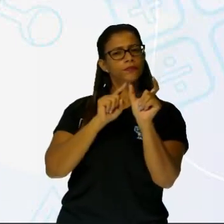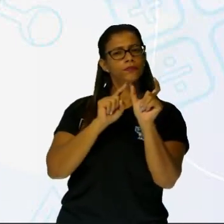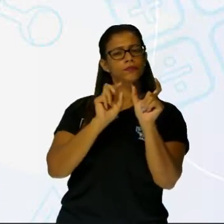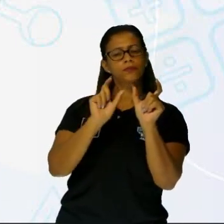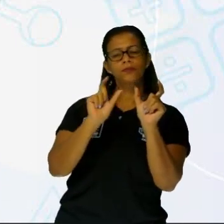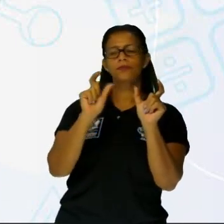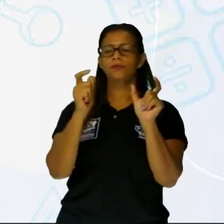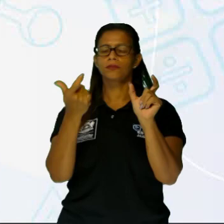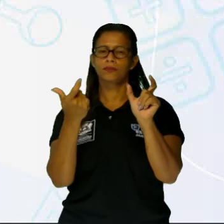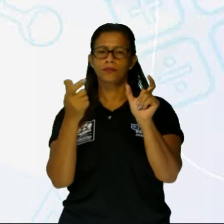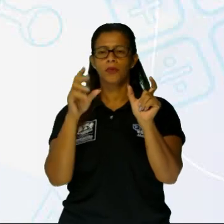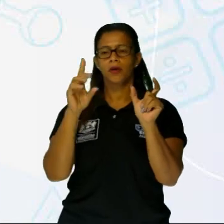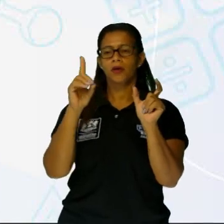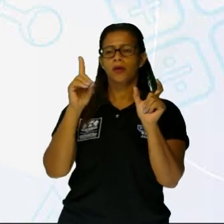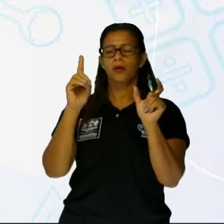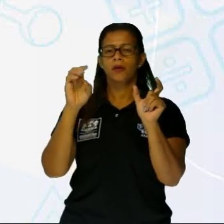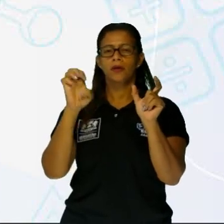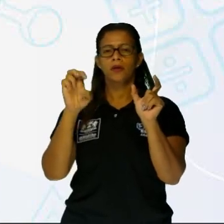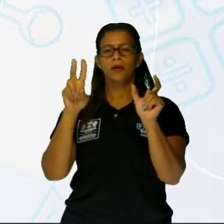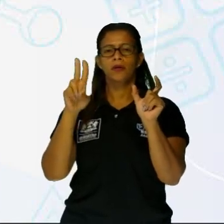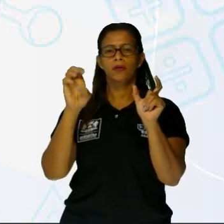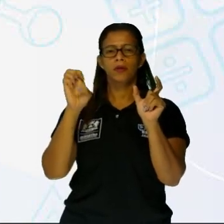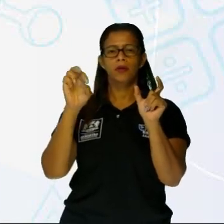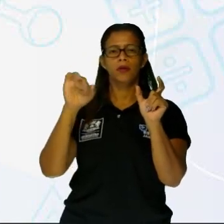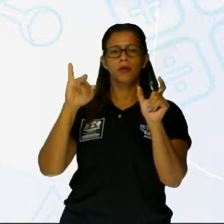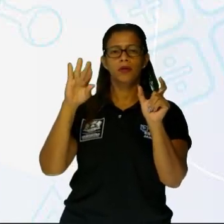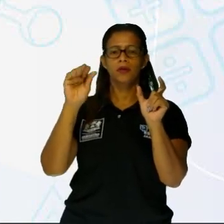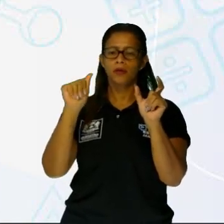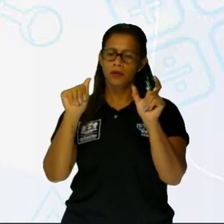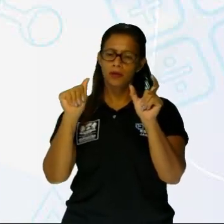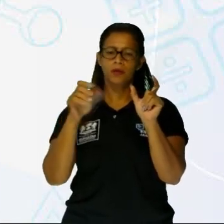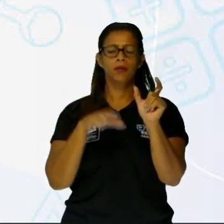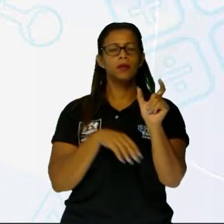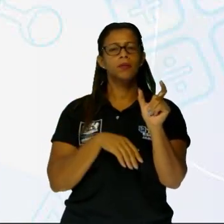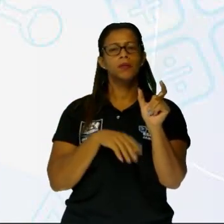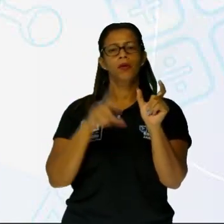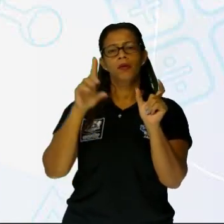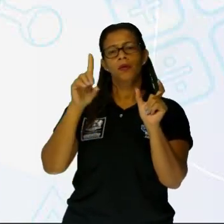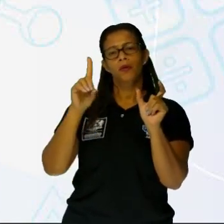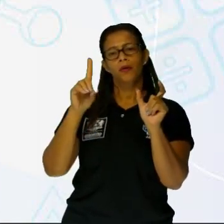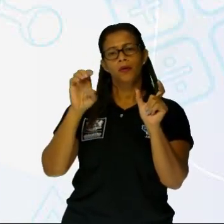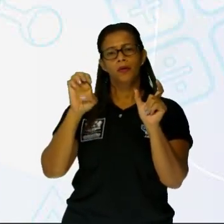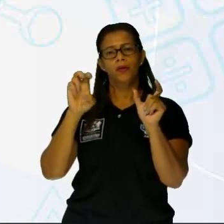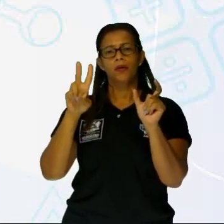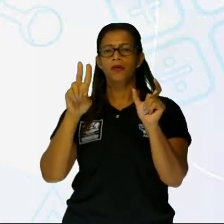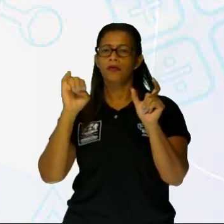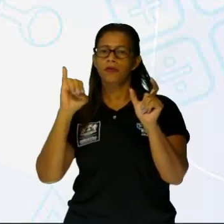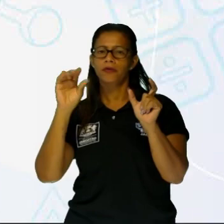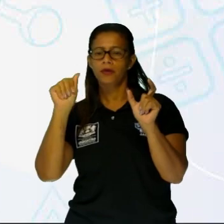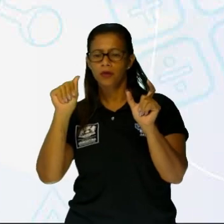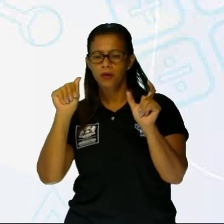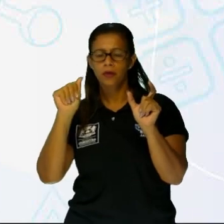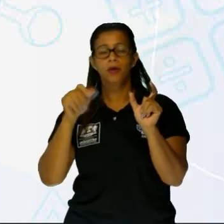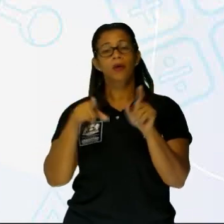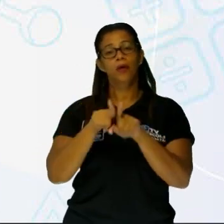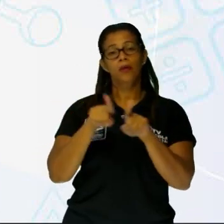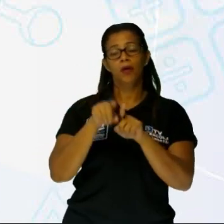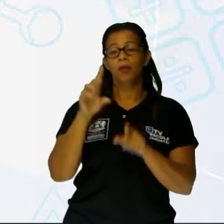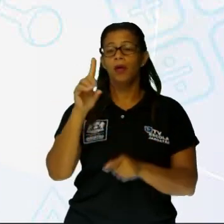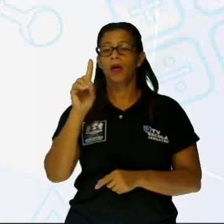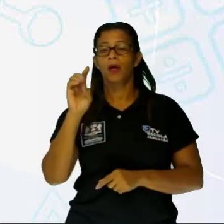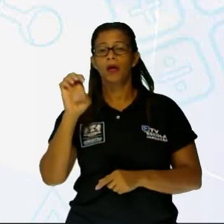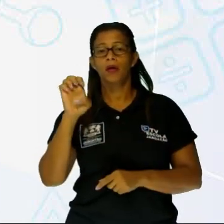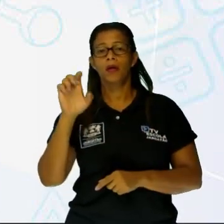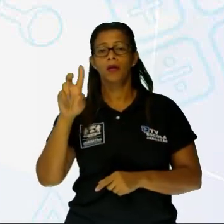deveria, devia ou deve. Sim, ele tem essas três traduções, tá? Porque a gente pode